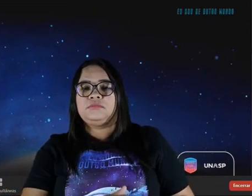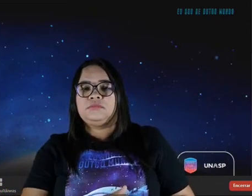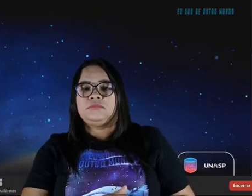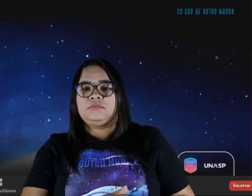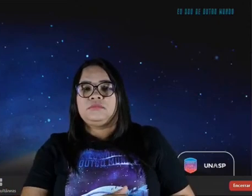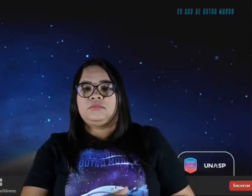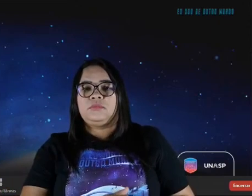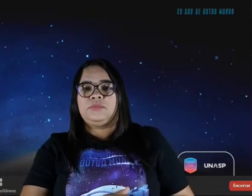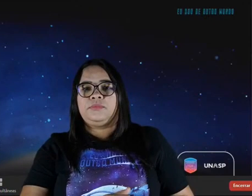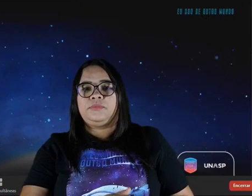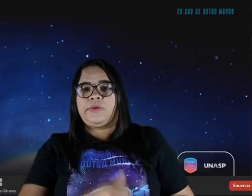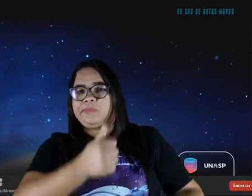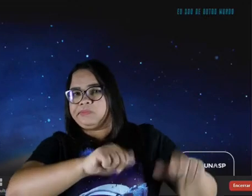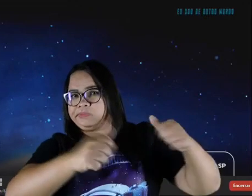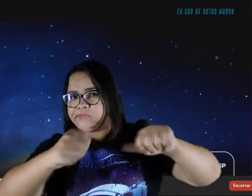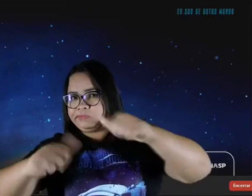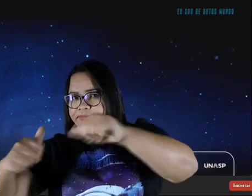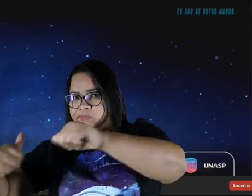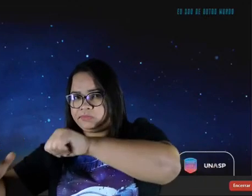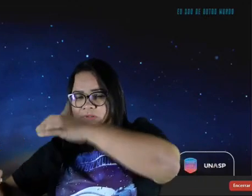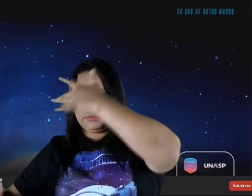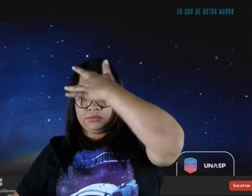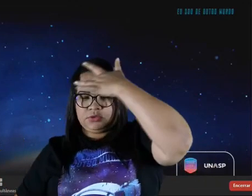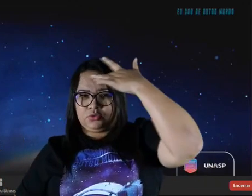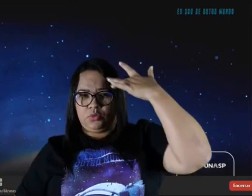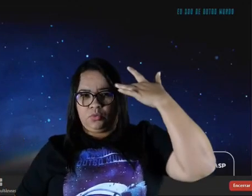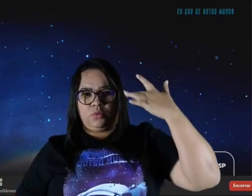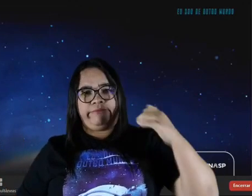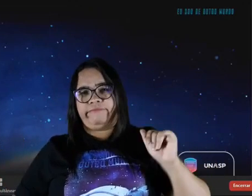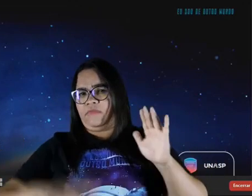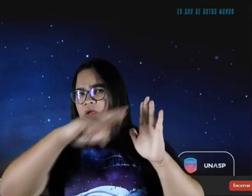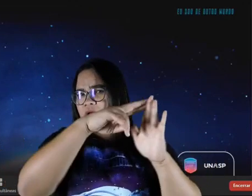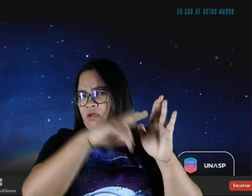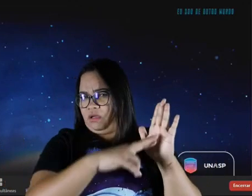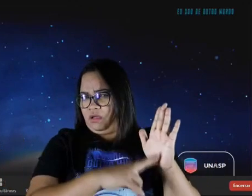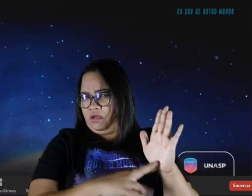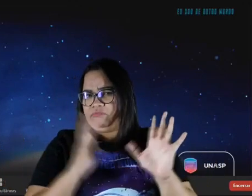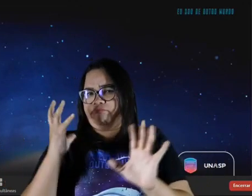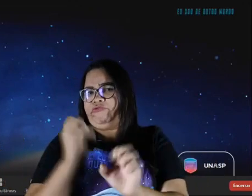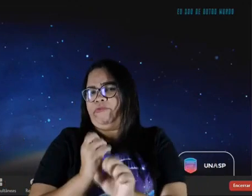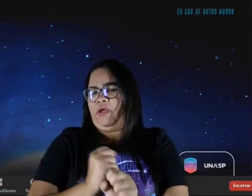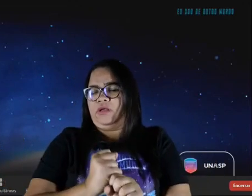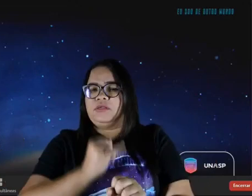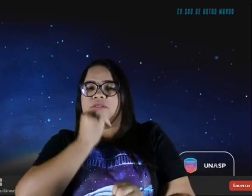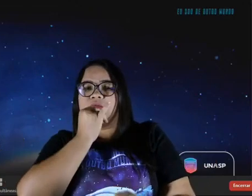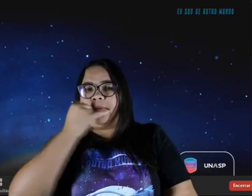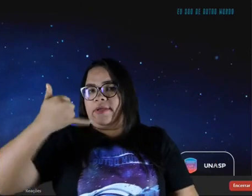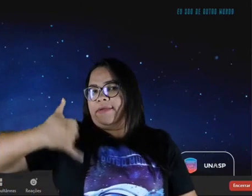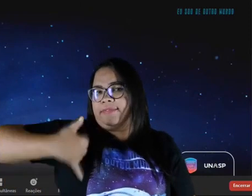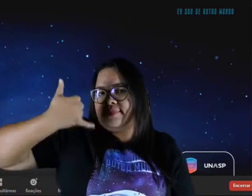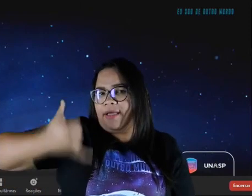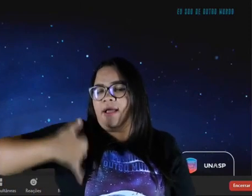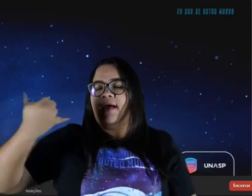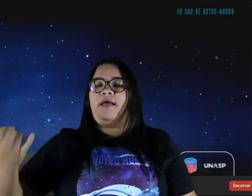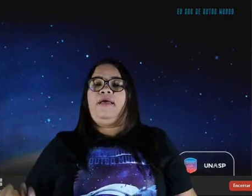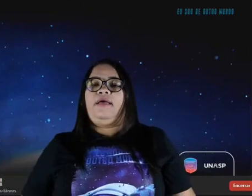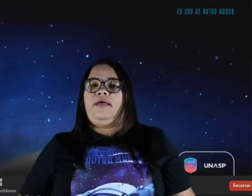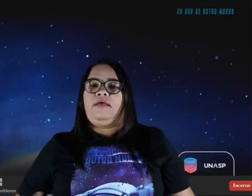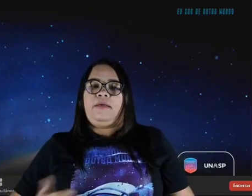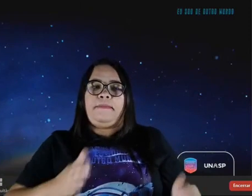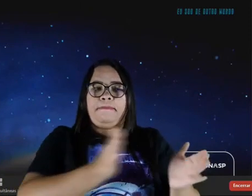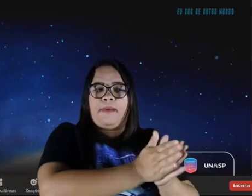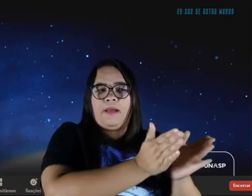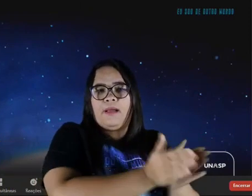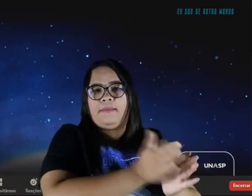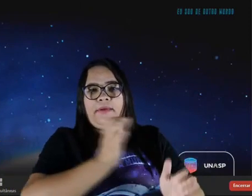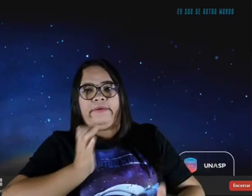várias pessoas, tudo tabulado, tudo com as regras de estatística, por idade, condição social, se era